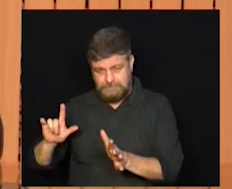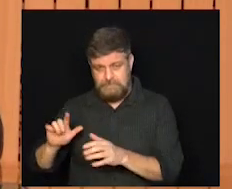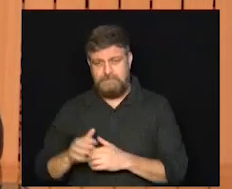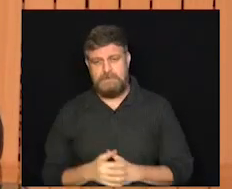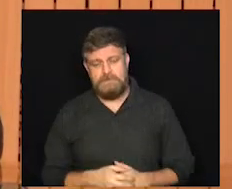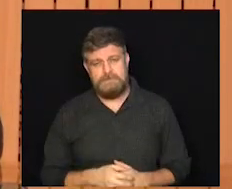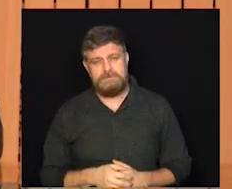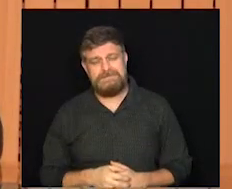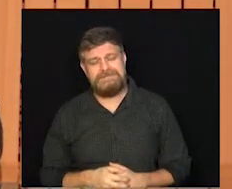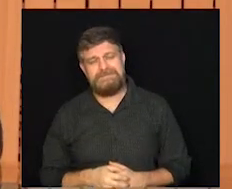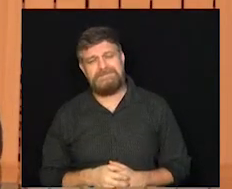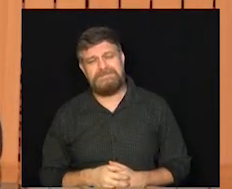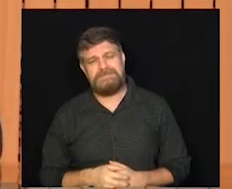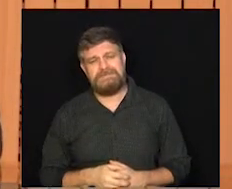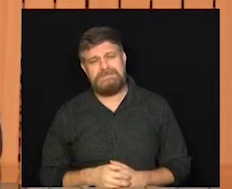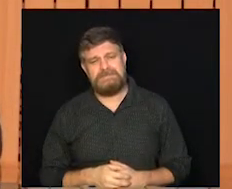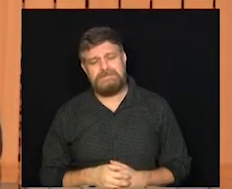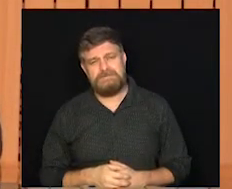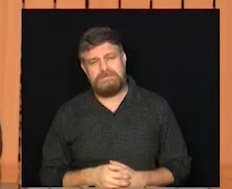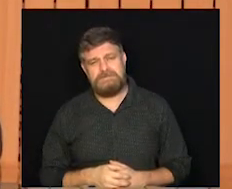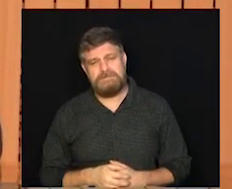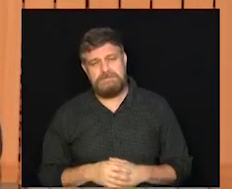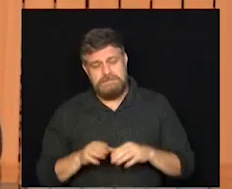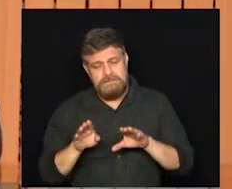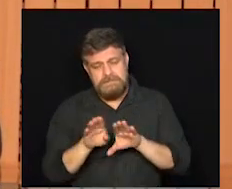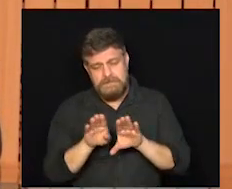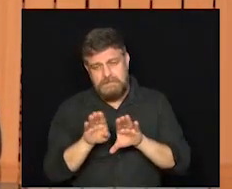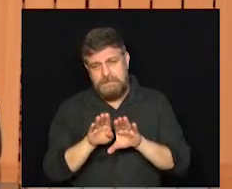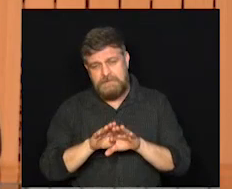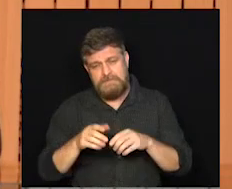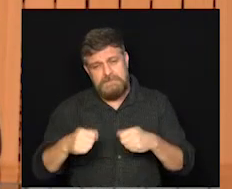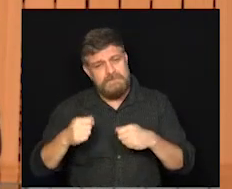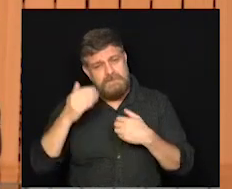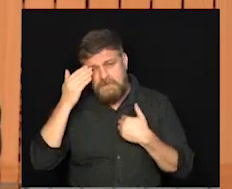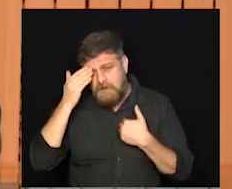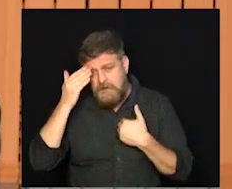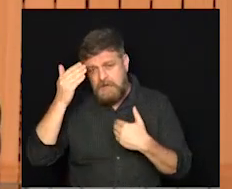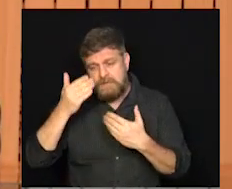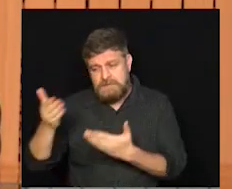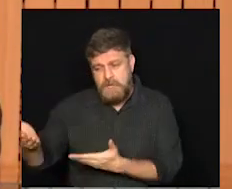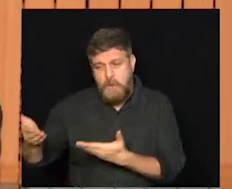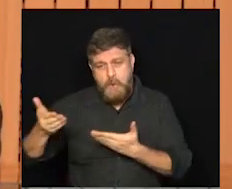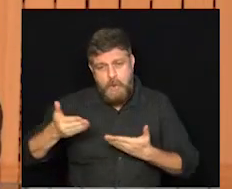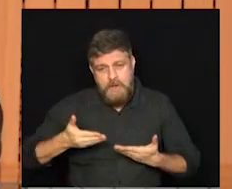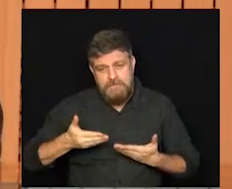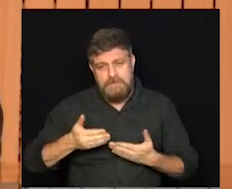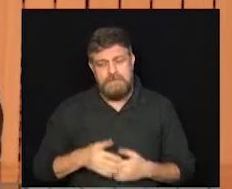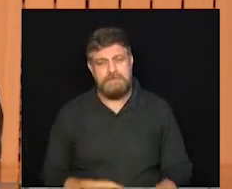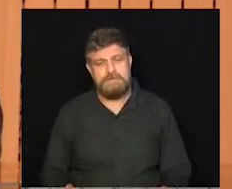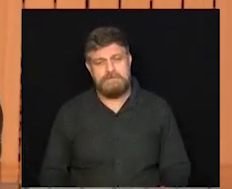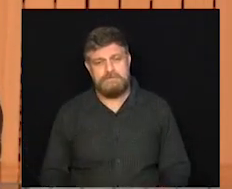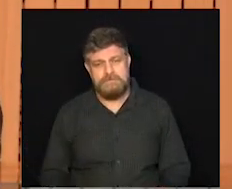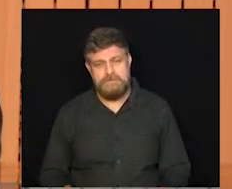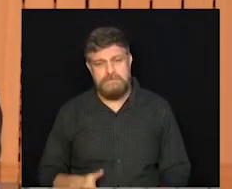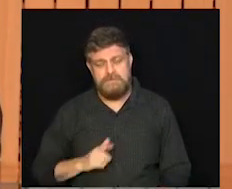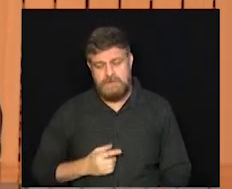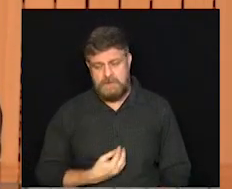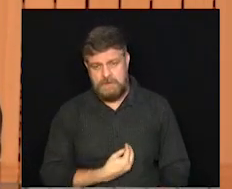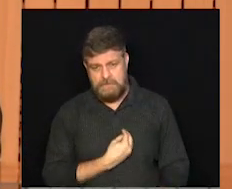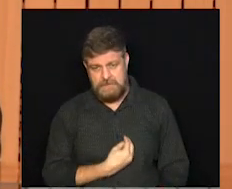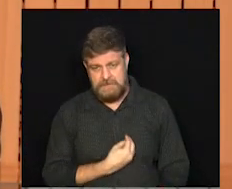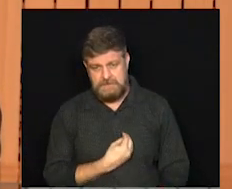vereadora, só também agradecer a presença dos nossos convidados hoje e anunciar que estão conosco,